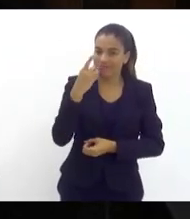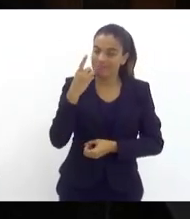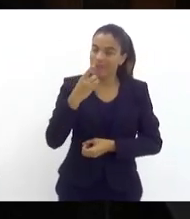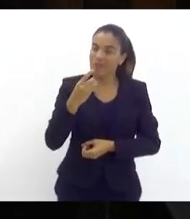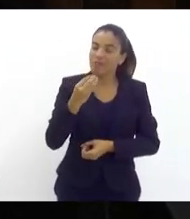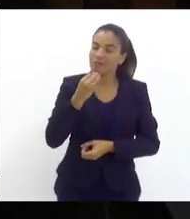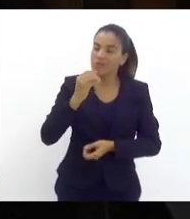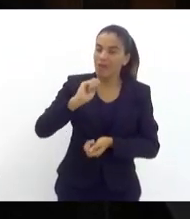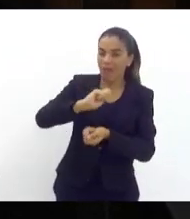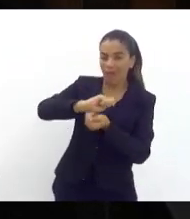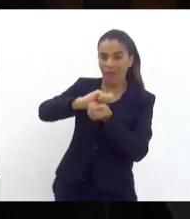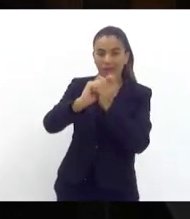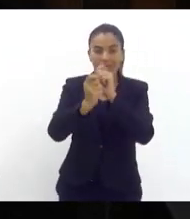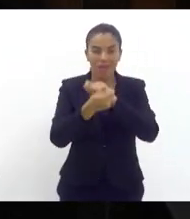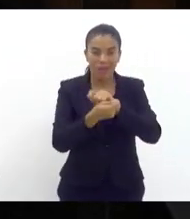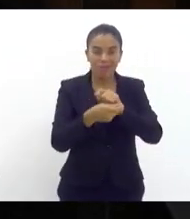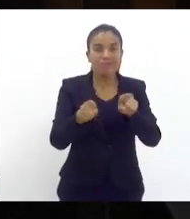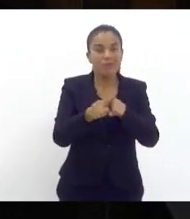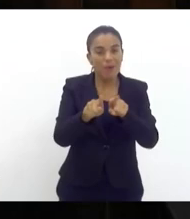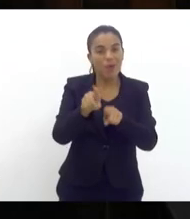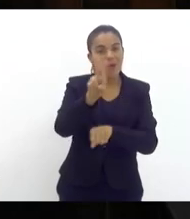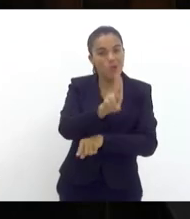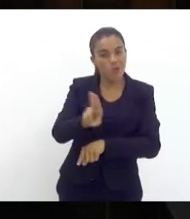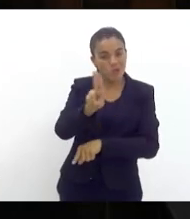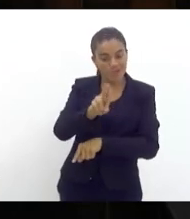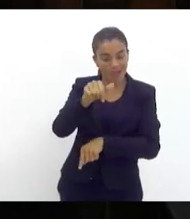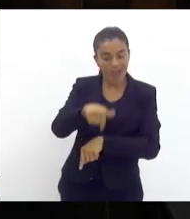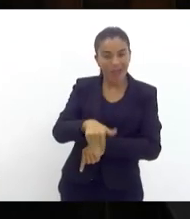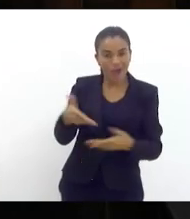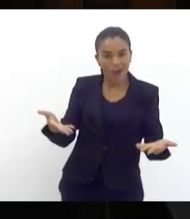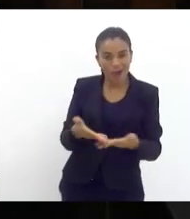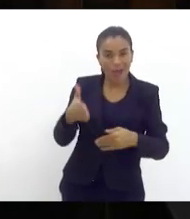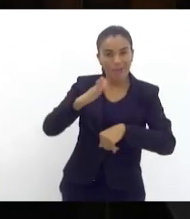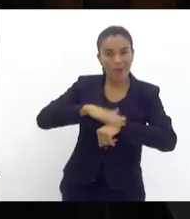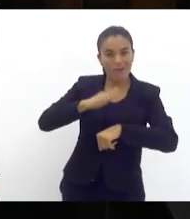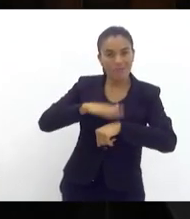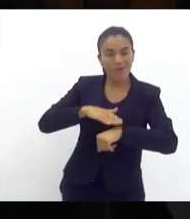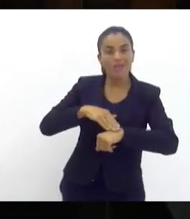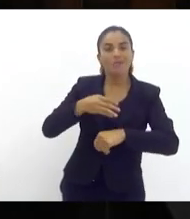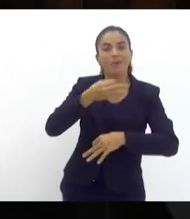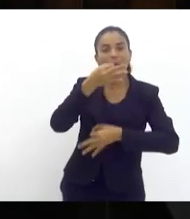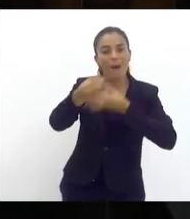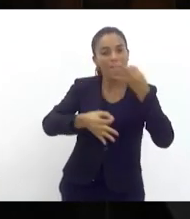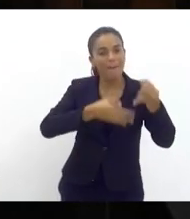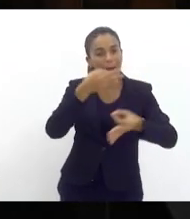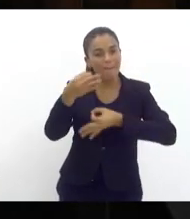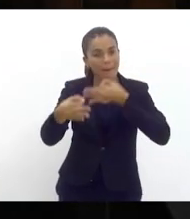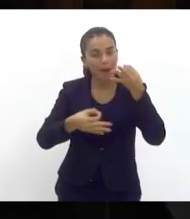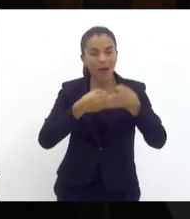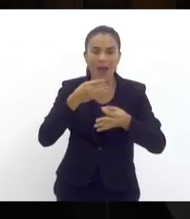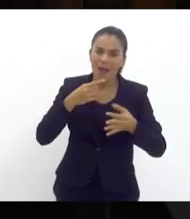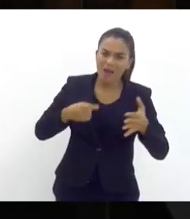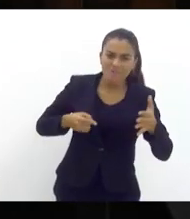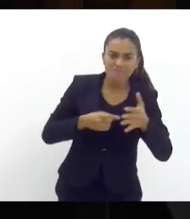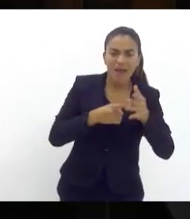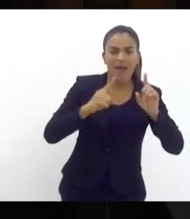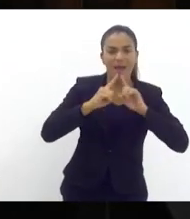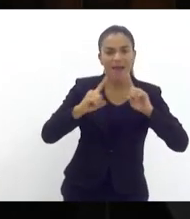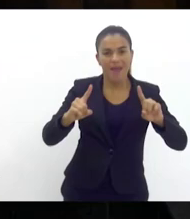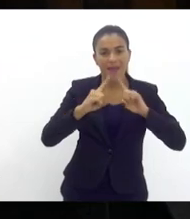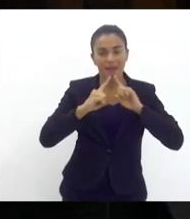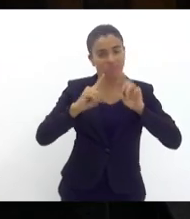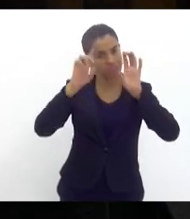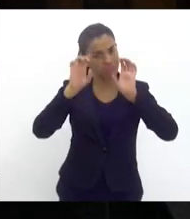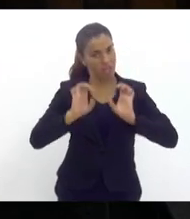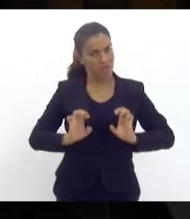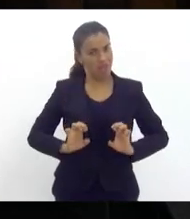adaptassem a usar esse expediente o final para trazer as ideias as reclamações né de forma